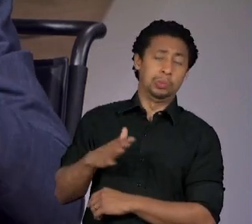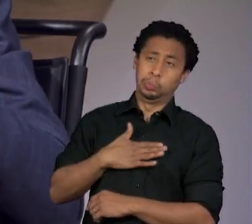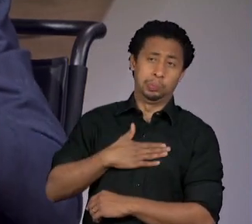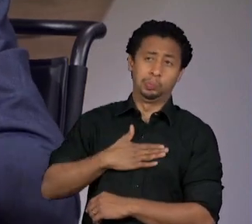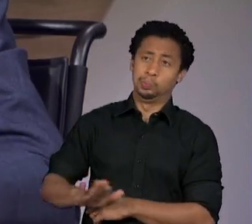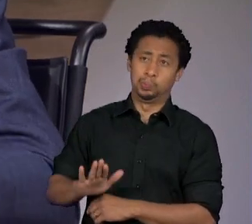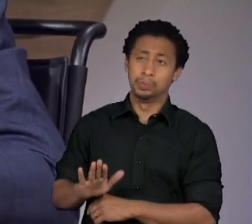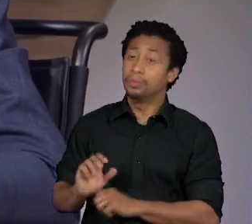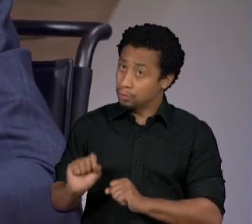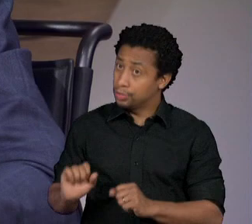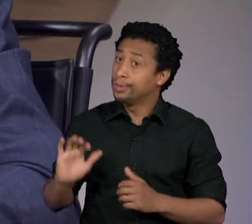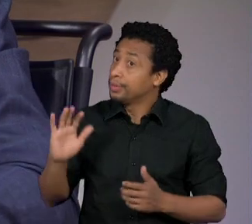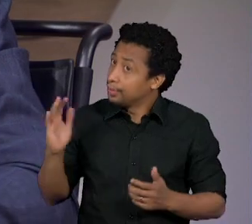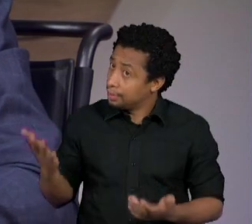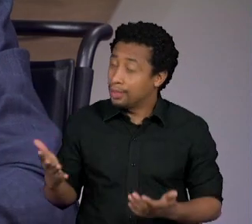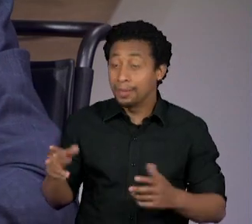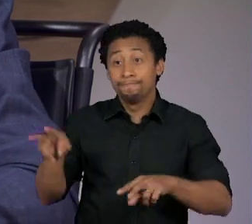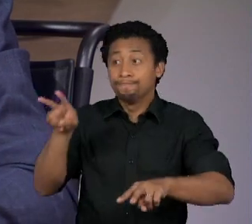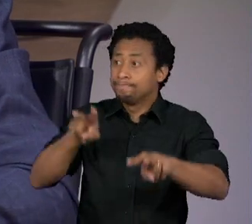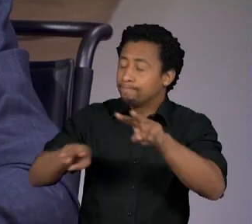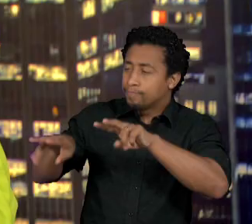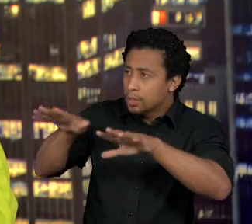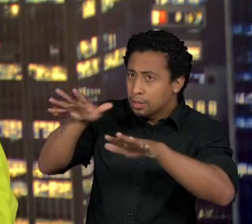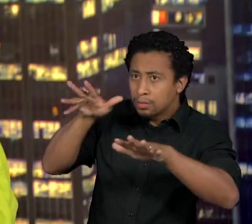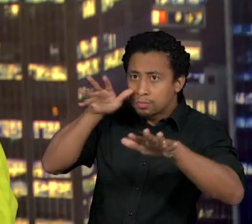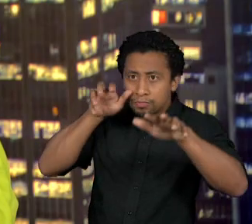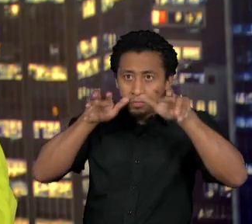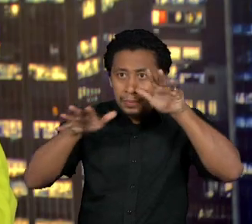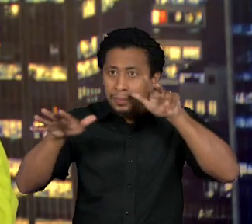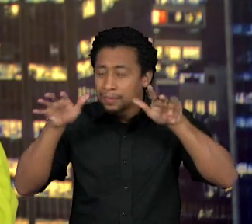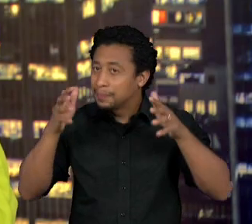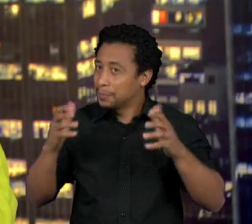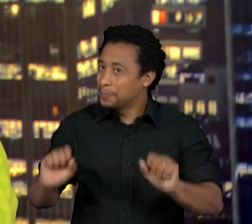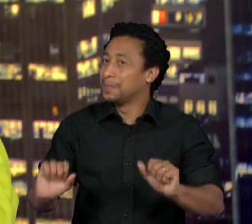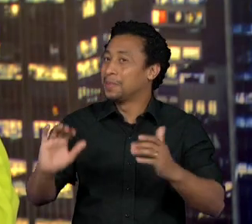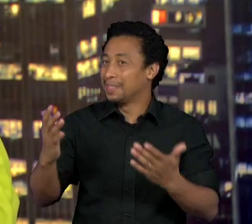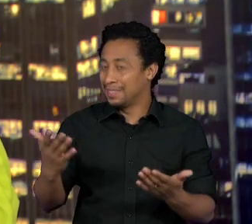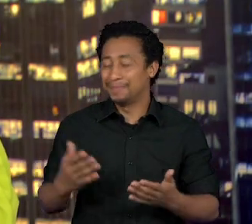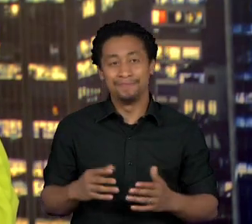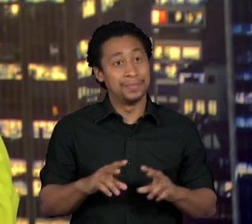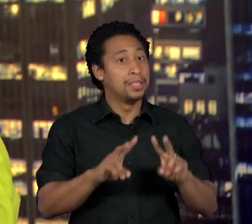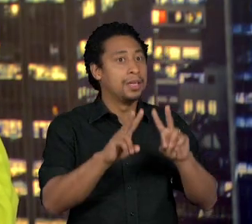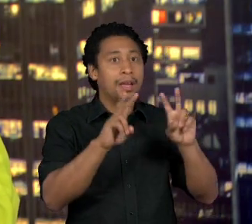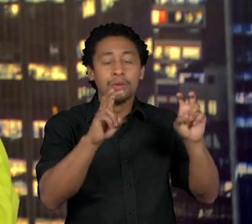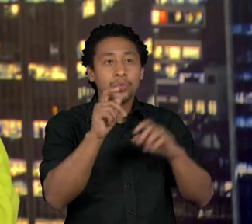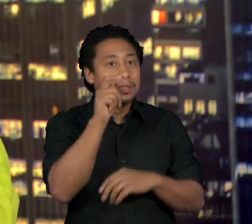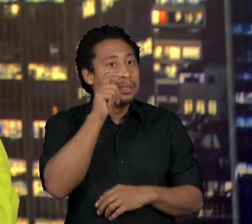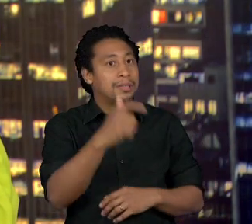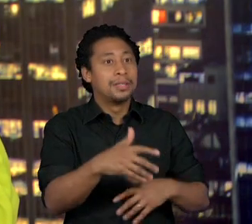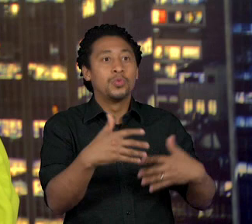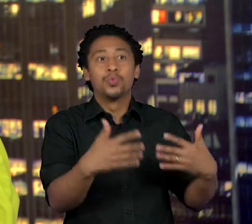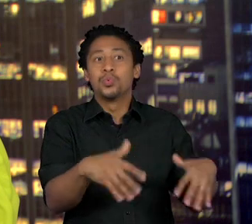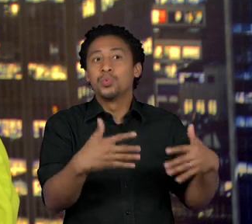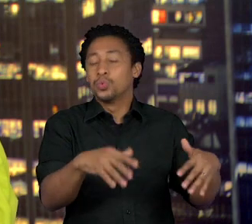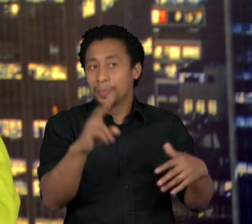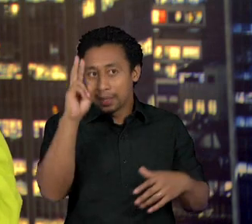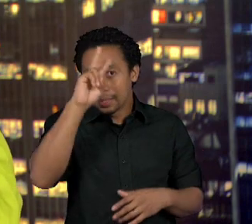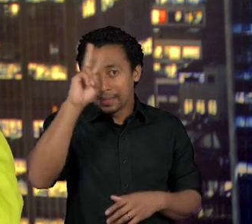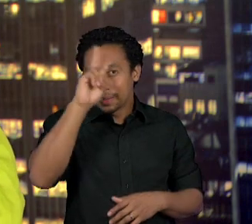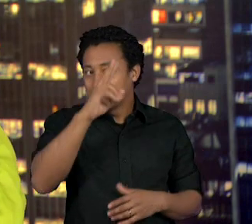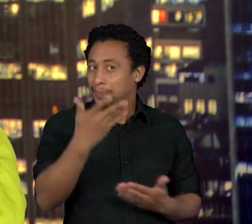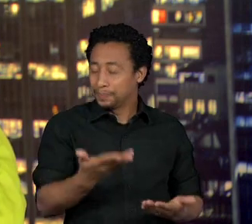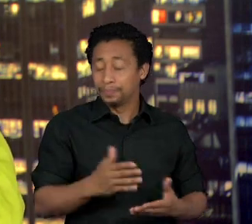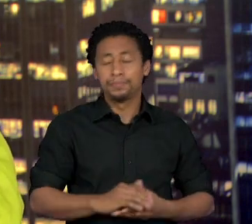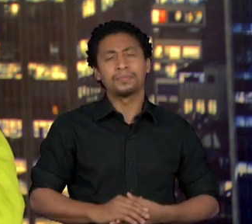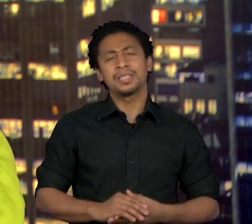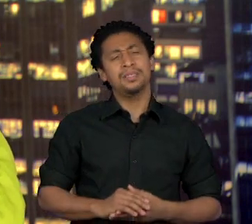paladar, sensações visuais, auditivas. São tantas coisas interessantes, né, nesse assunto da memória. Uma outra questão, assim, por que às vezes também a gente tem